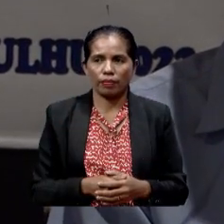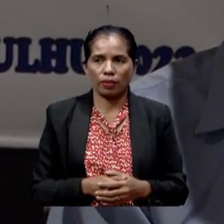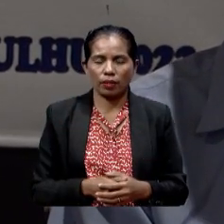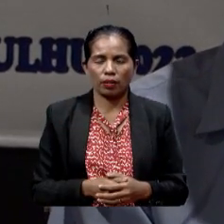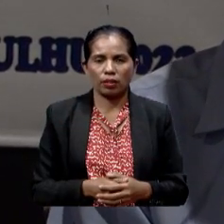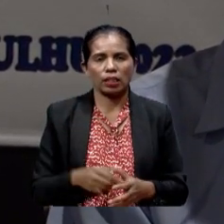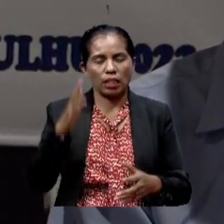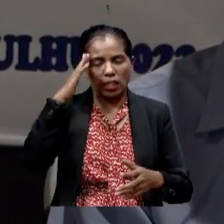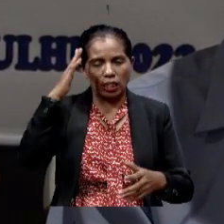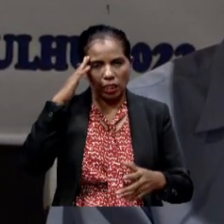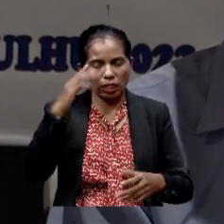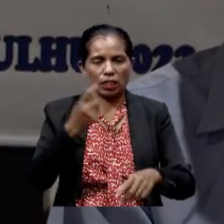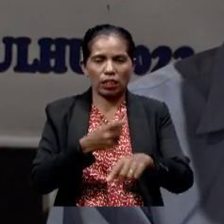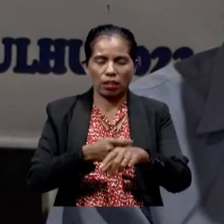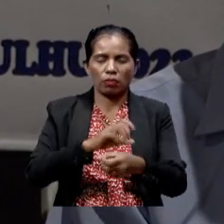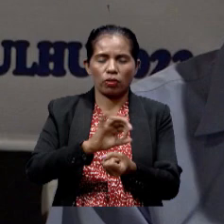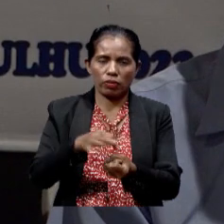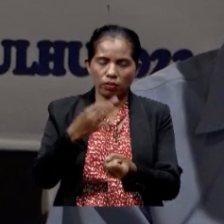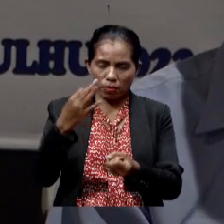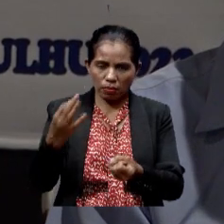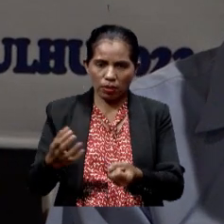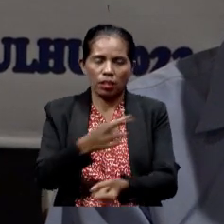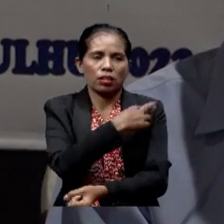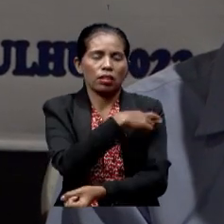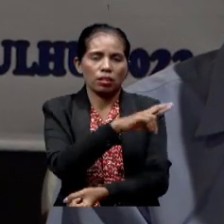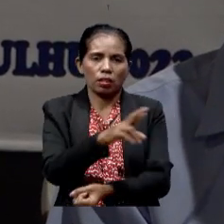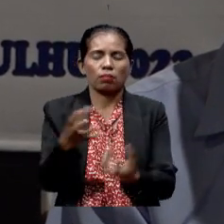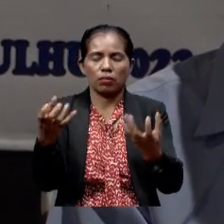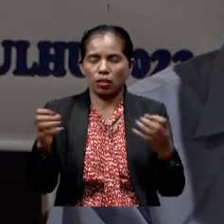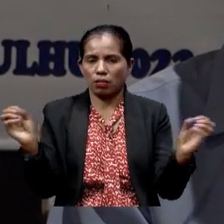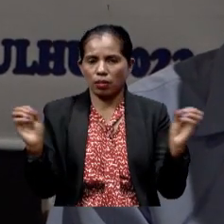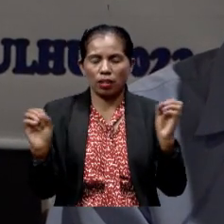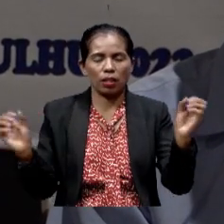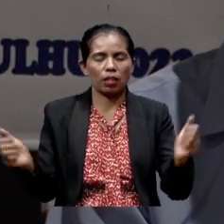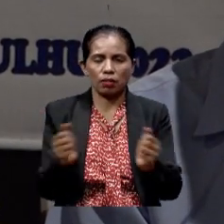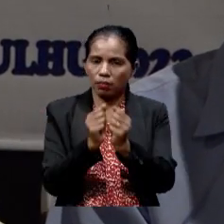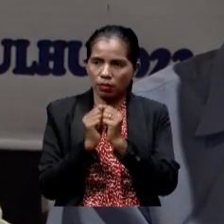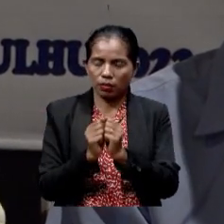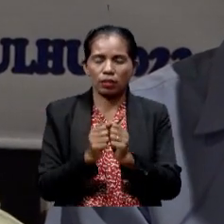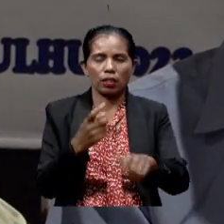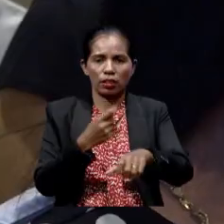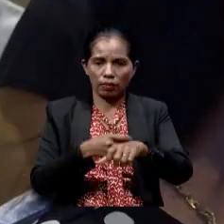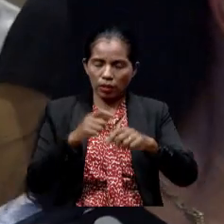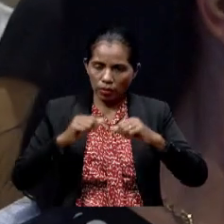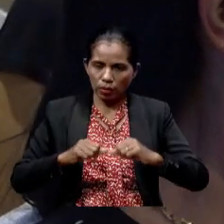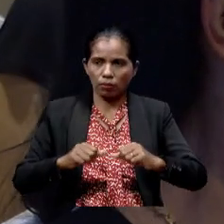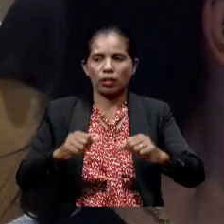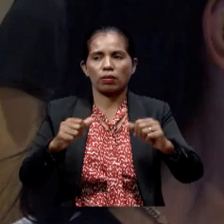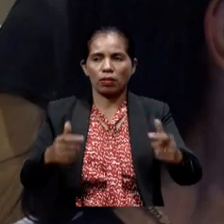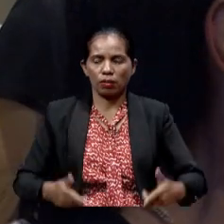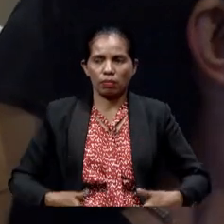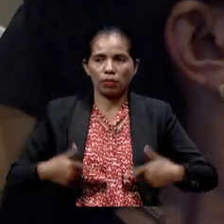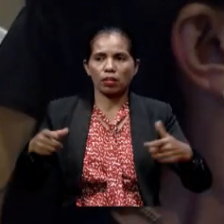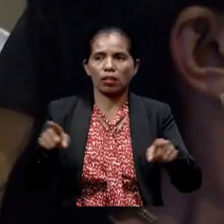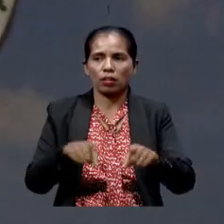pandemi depois de tina rua liu quase tina antolo. É tempo ona para ita começa lá uma vida normal, não